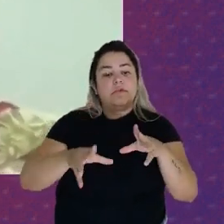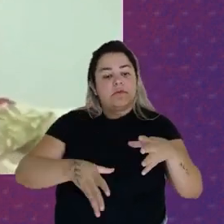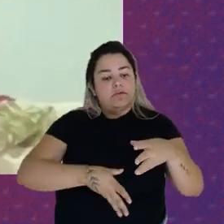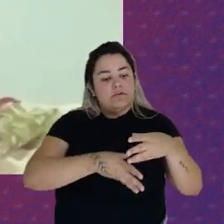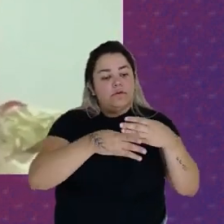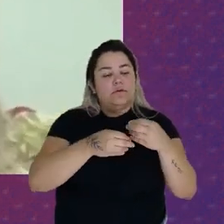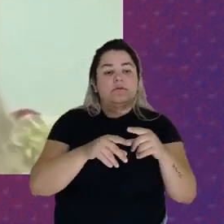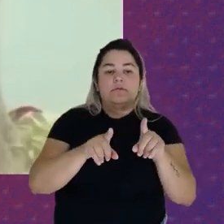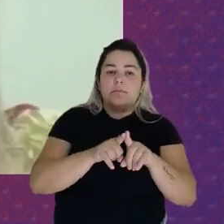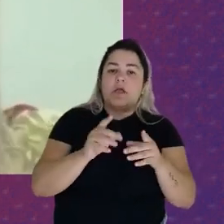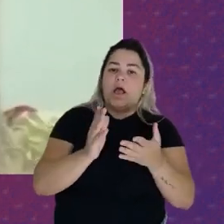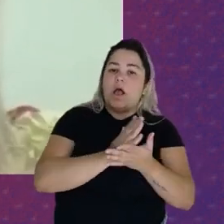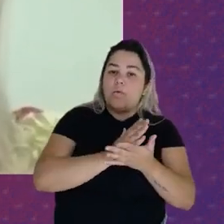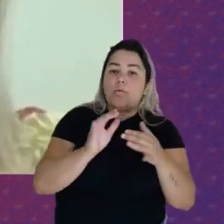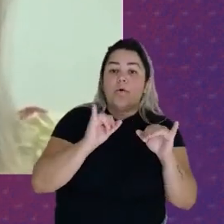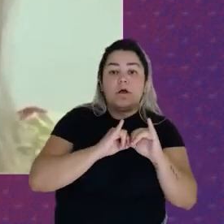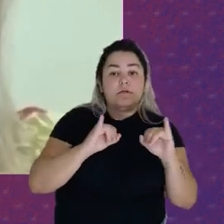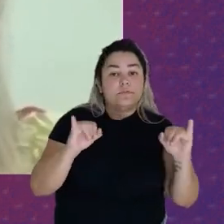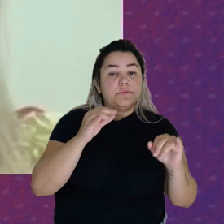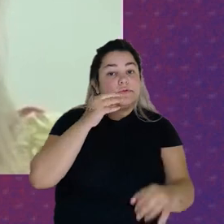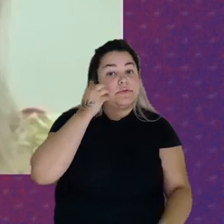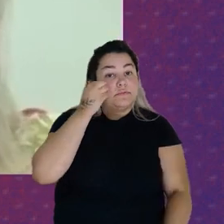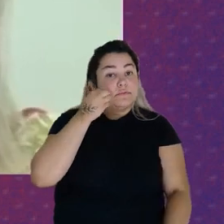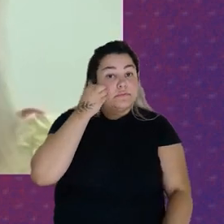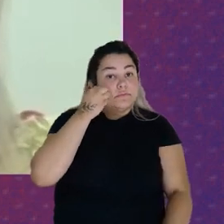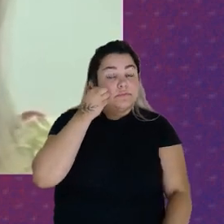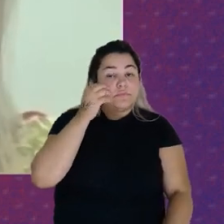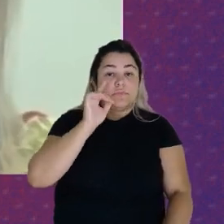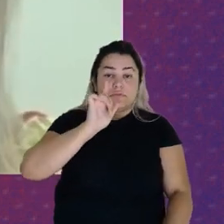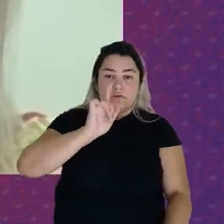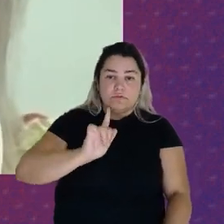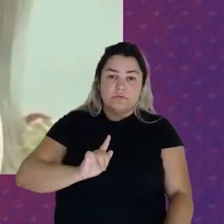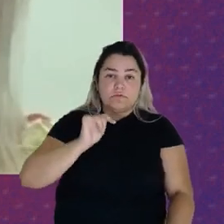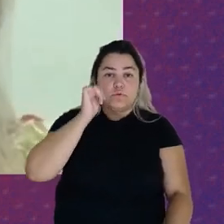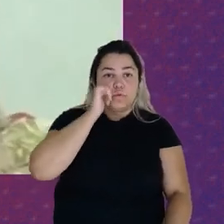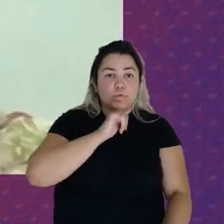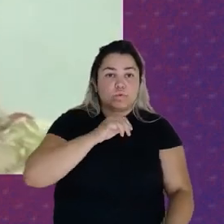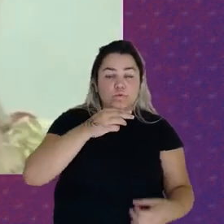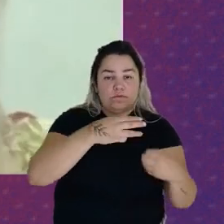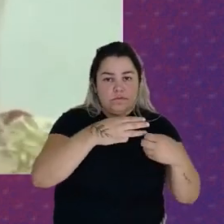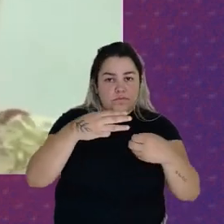algumas informações da minha experiência de gestora municipal.